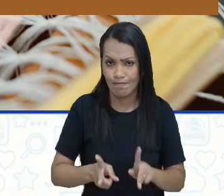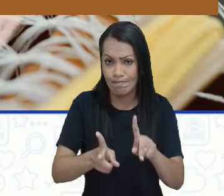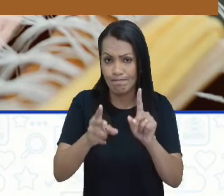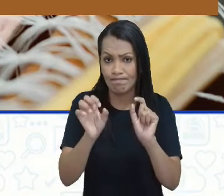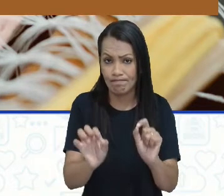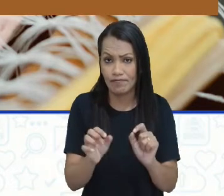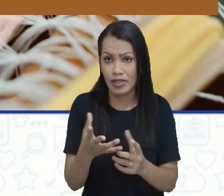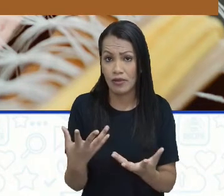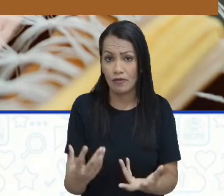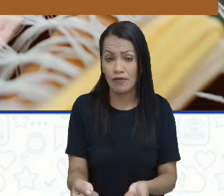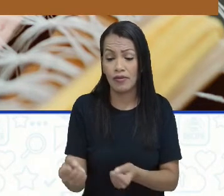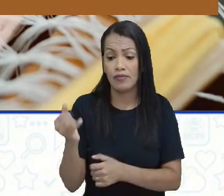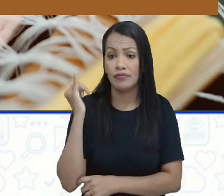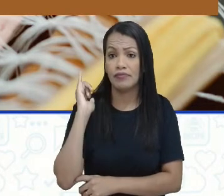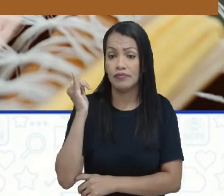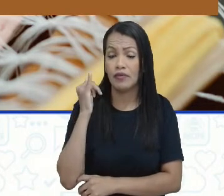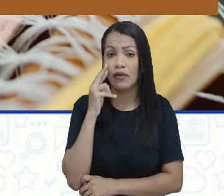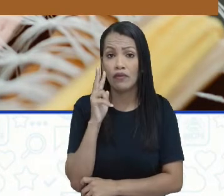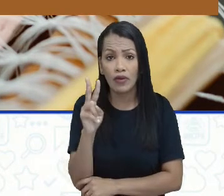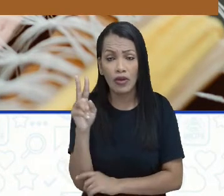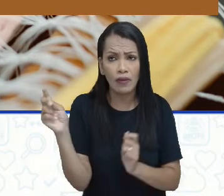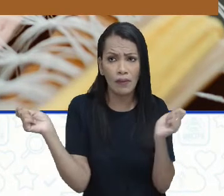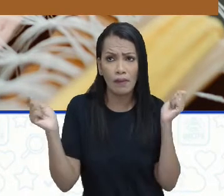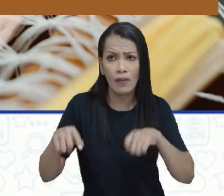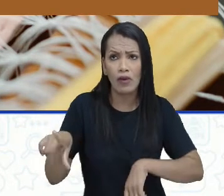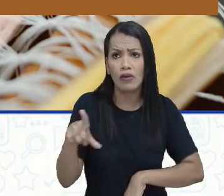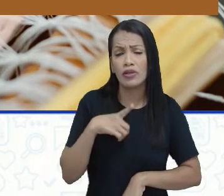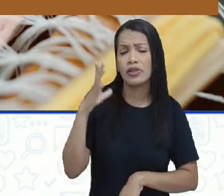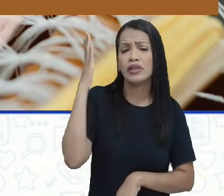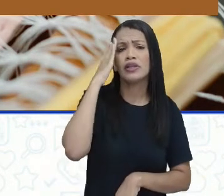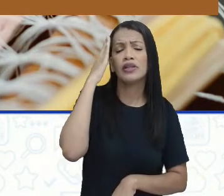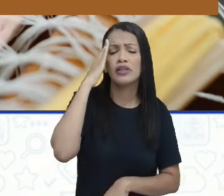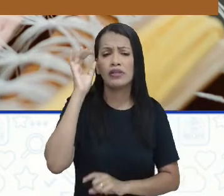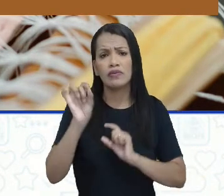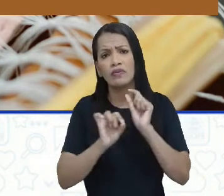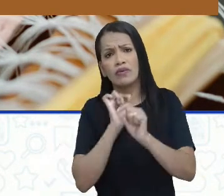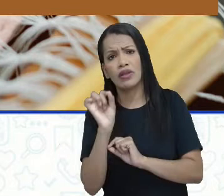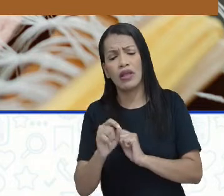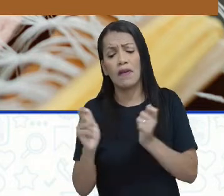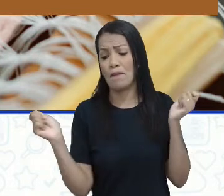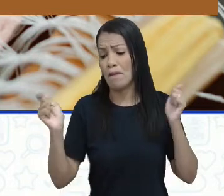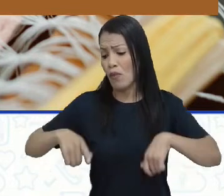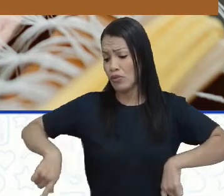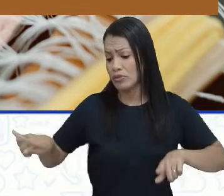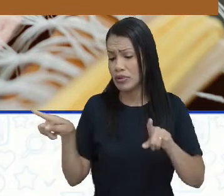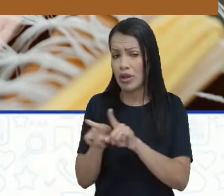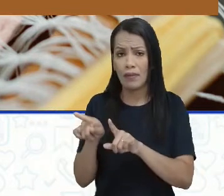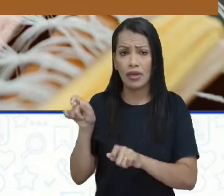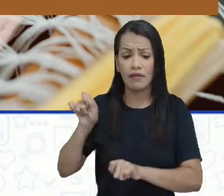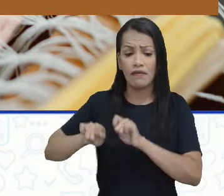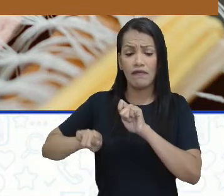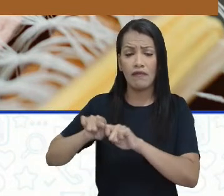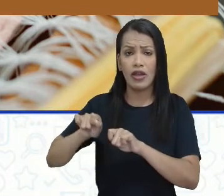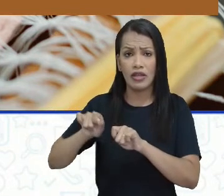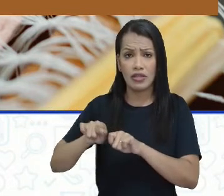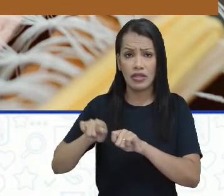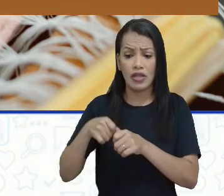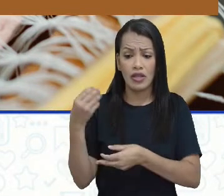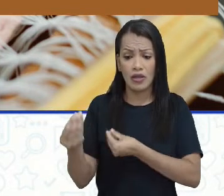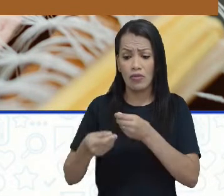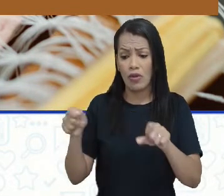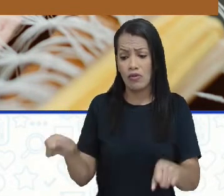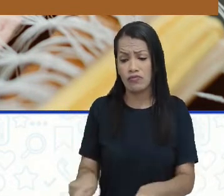ler o conto, ver o que a gente pode entender desse conto e ver o que a gente pode também fazer relação com o ato